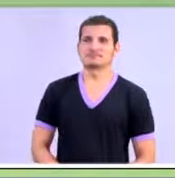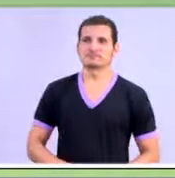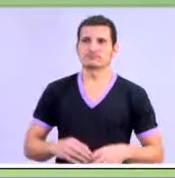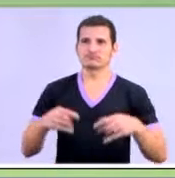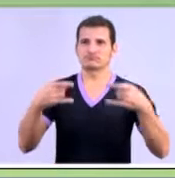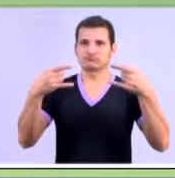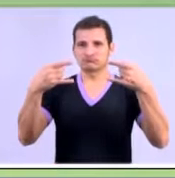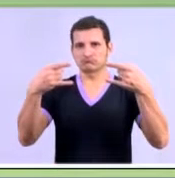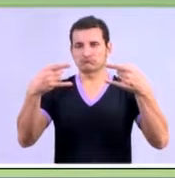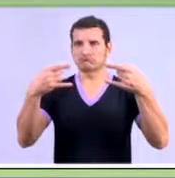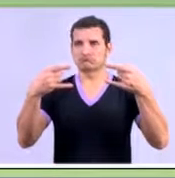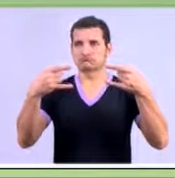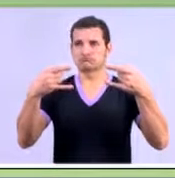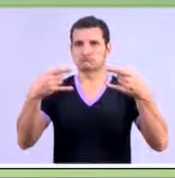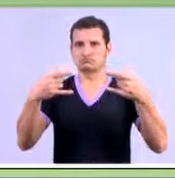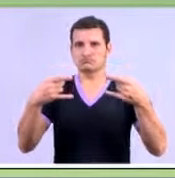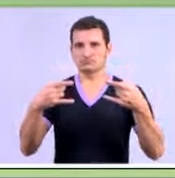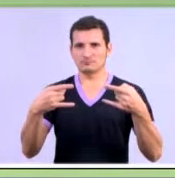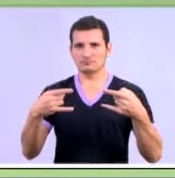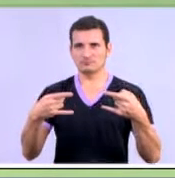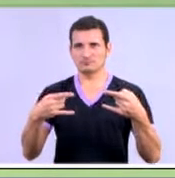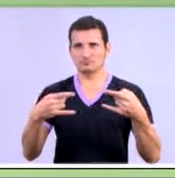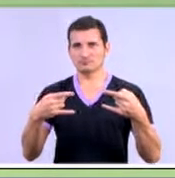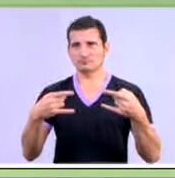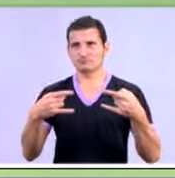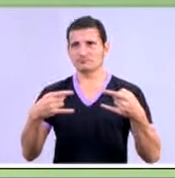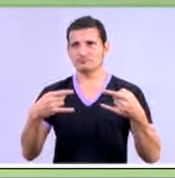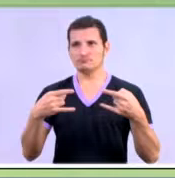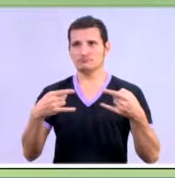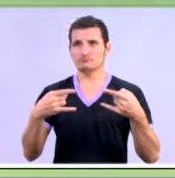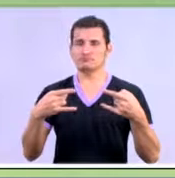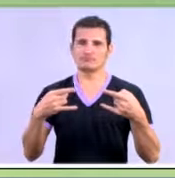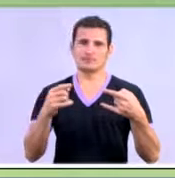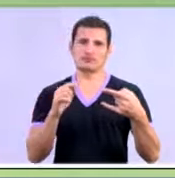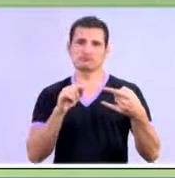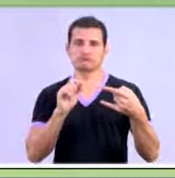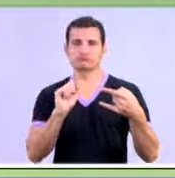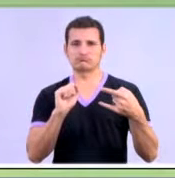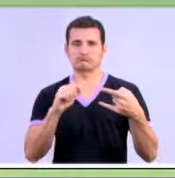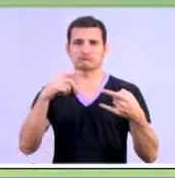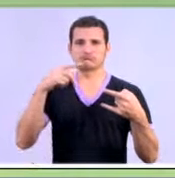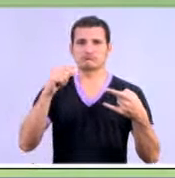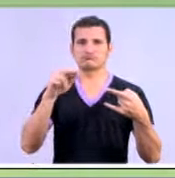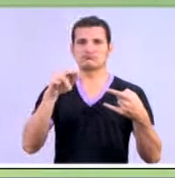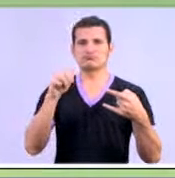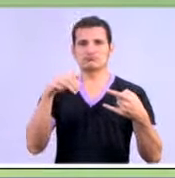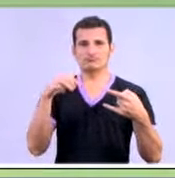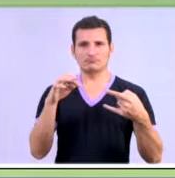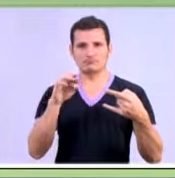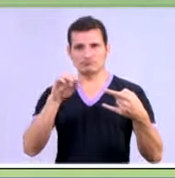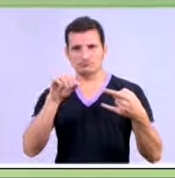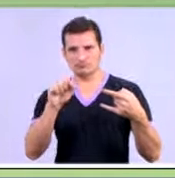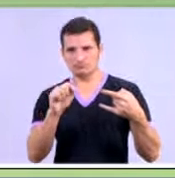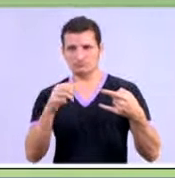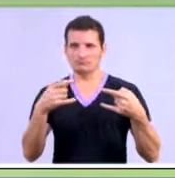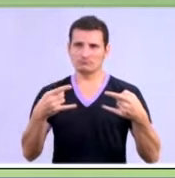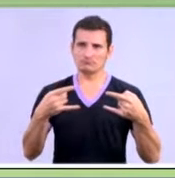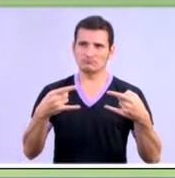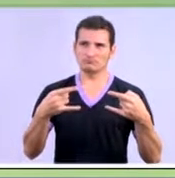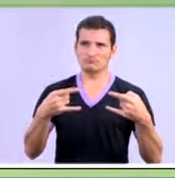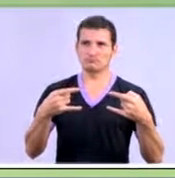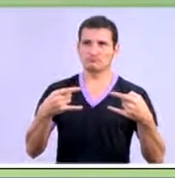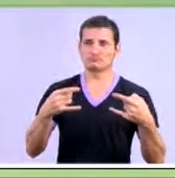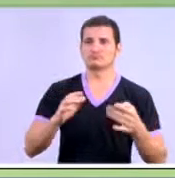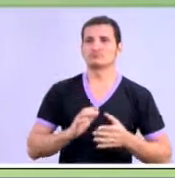é opcional. Então eu posso passar parâmetro como não posso passar parâmetros. Eu posso passar um parâmetro, 2 parâmetros